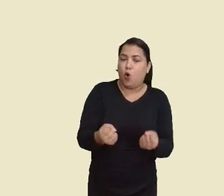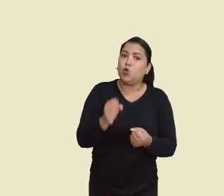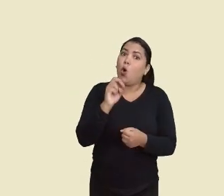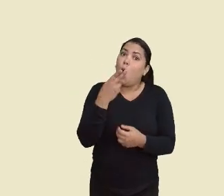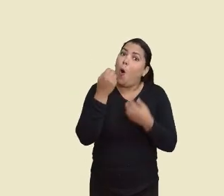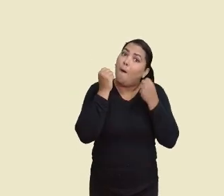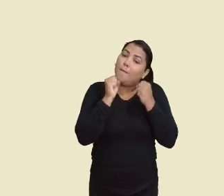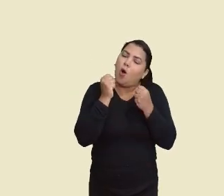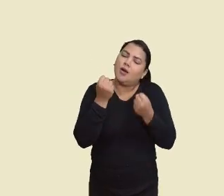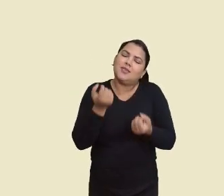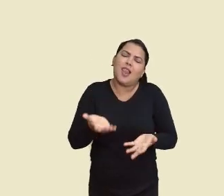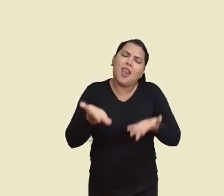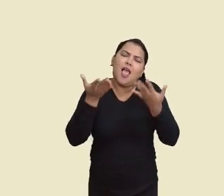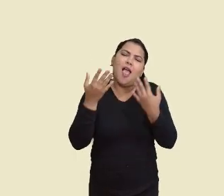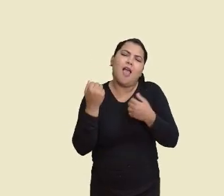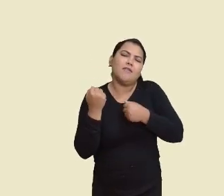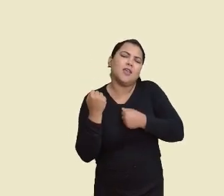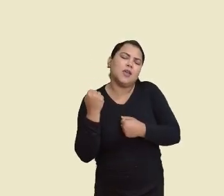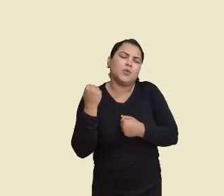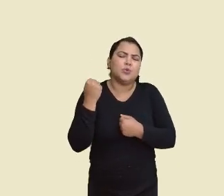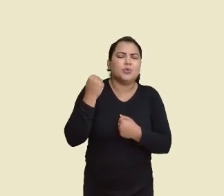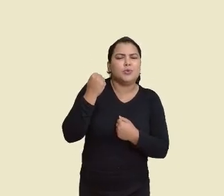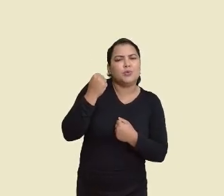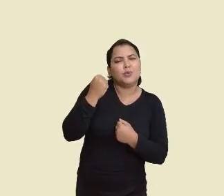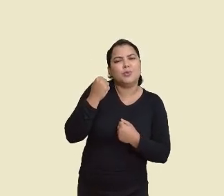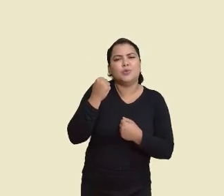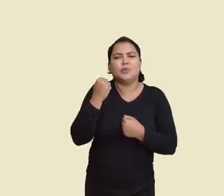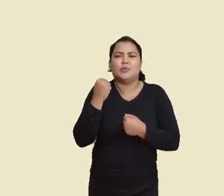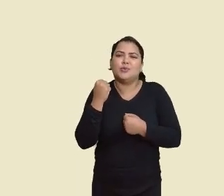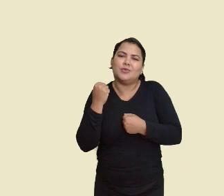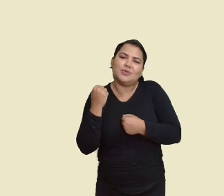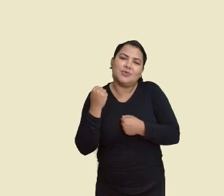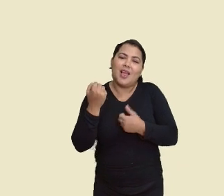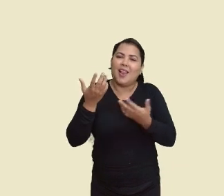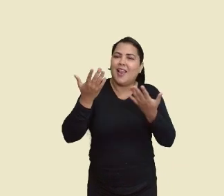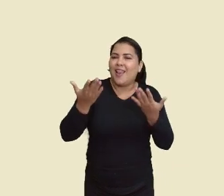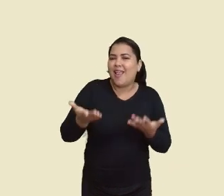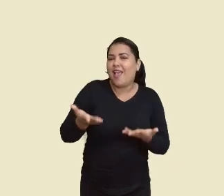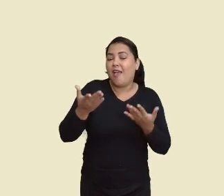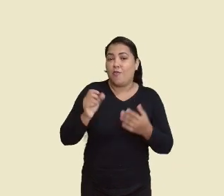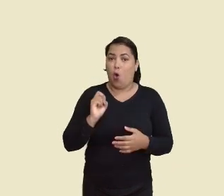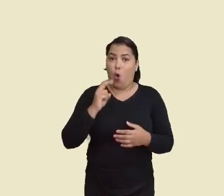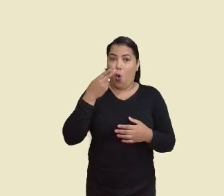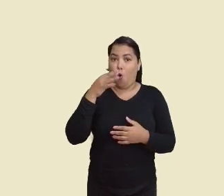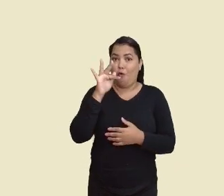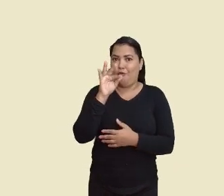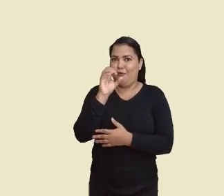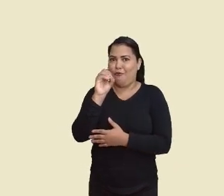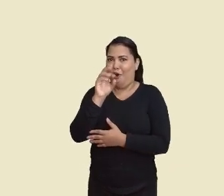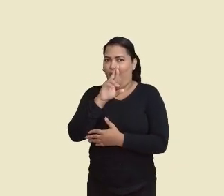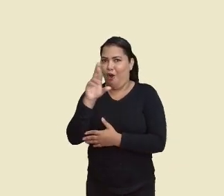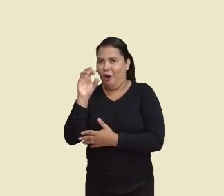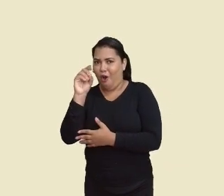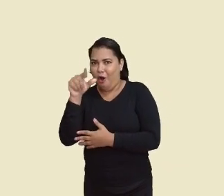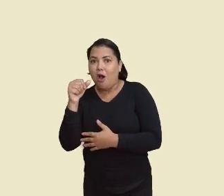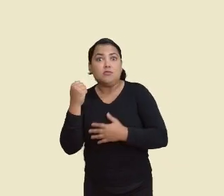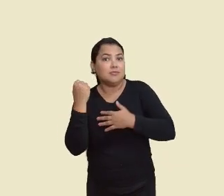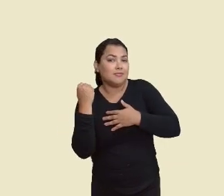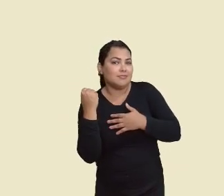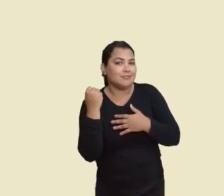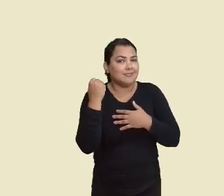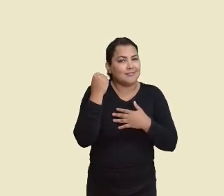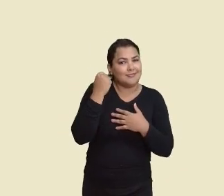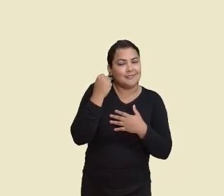suave, quanto uma dança do zouk, quanto um forrozinho, né? Um shot. E aí a gente também